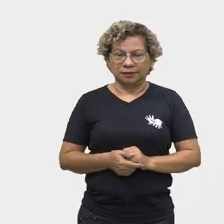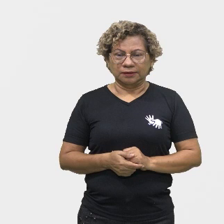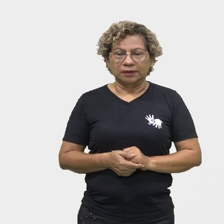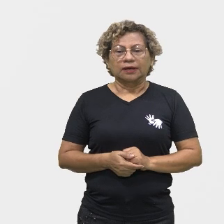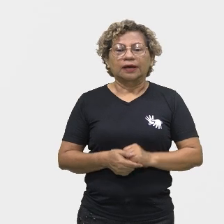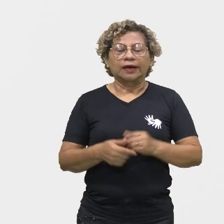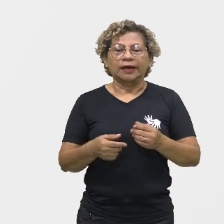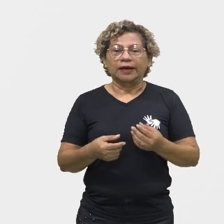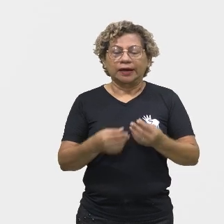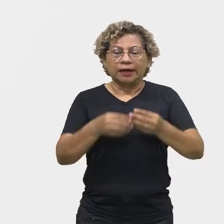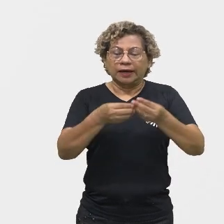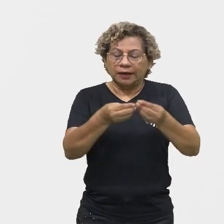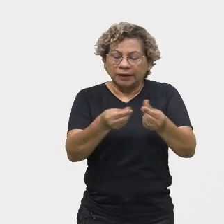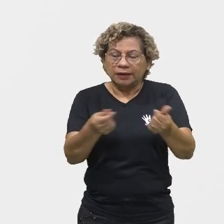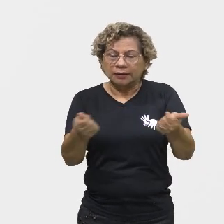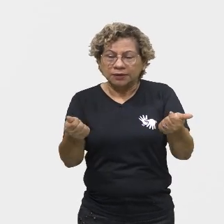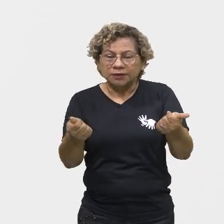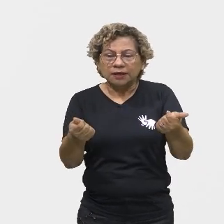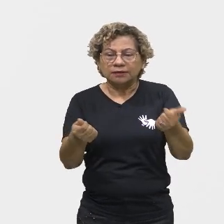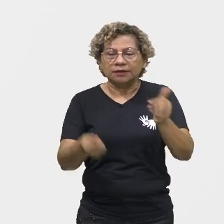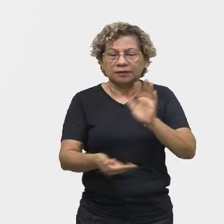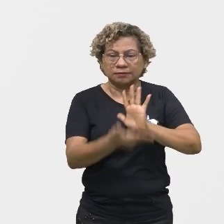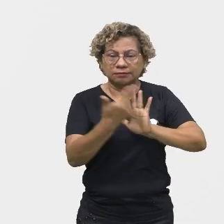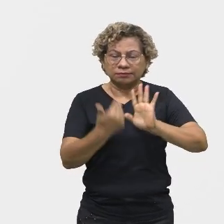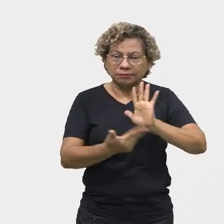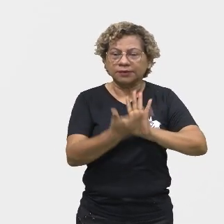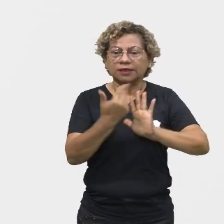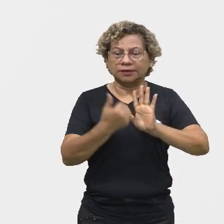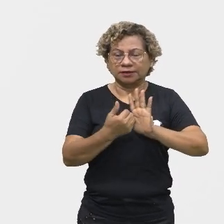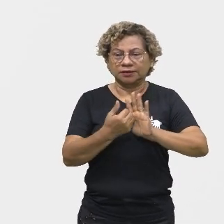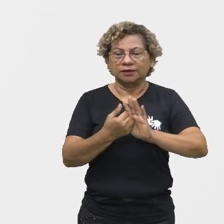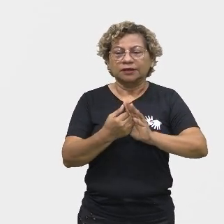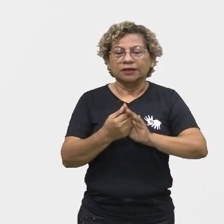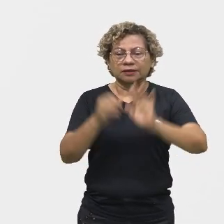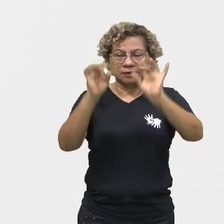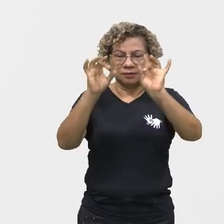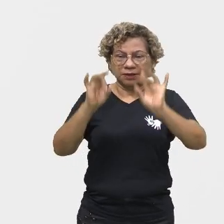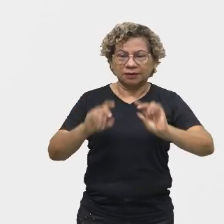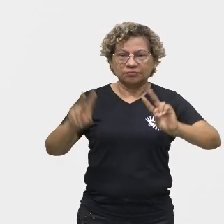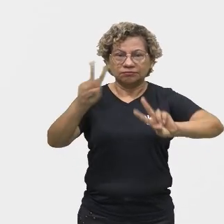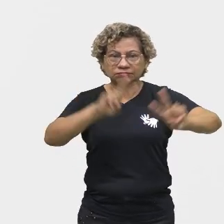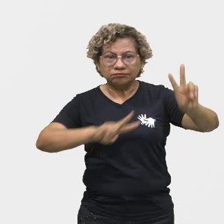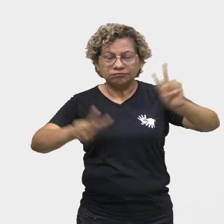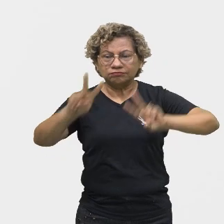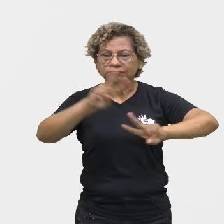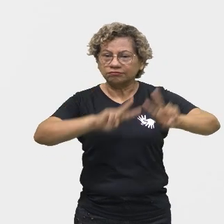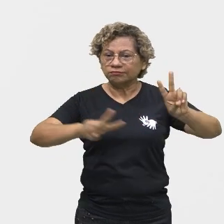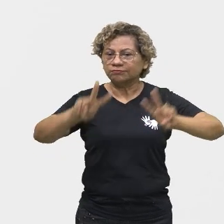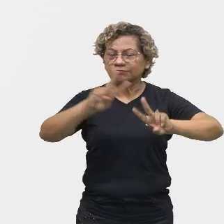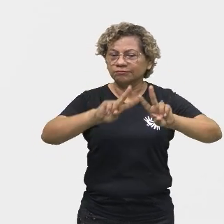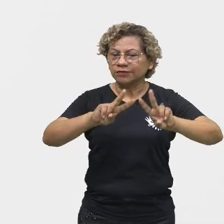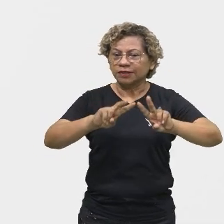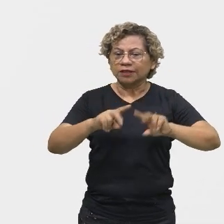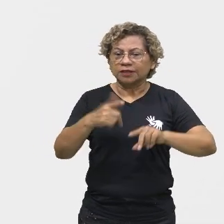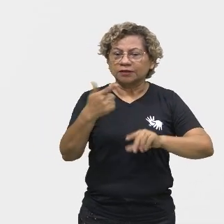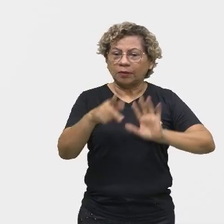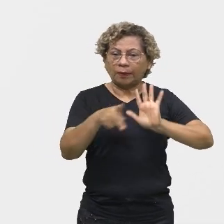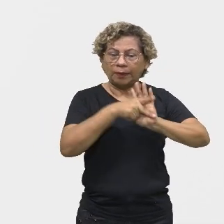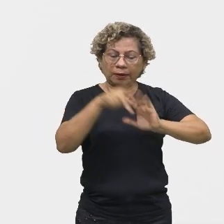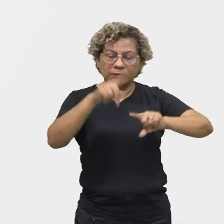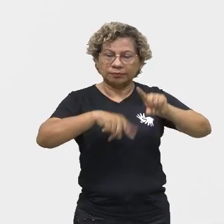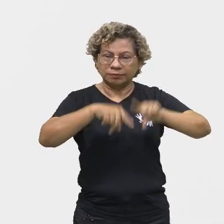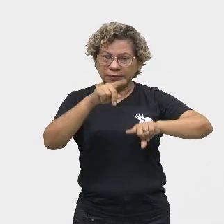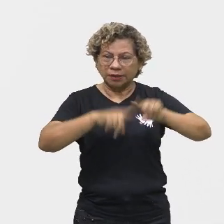como uma forma de arte, especialmente nas artes visuais, que não representa objetos próprios